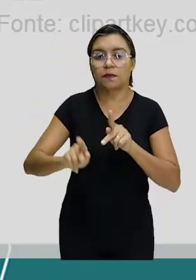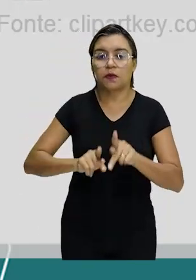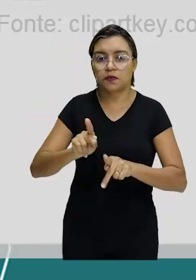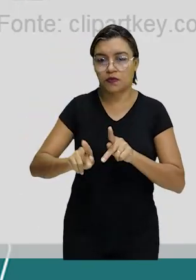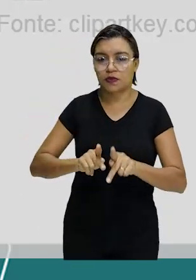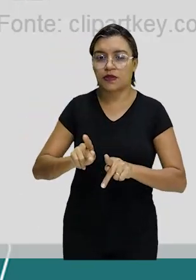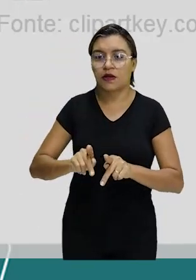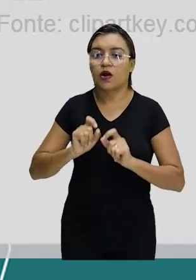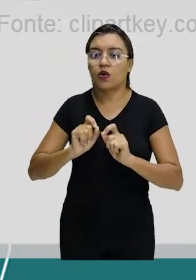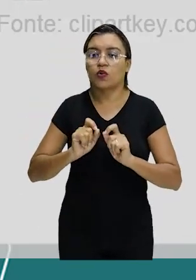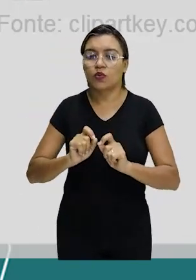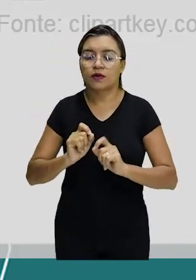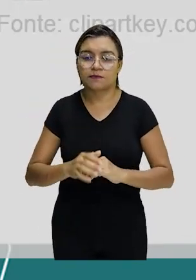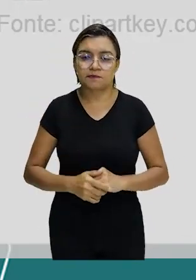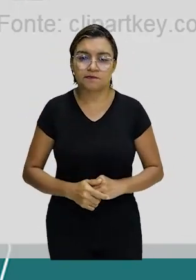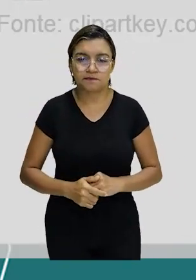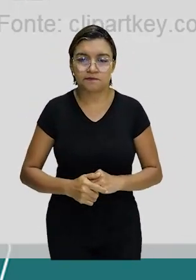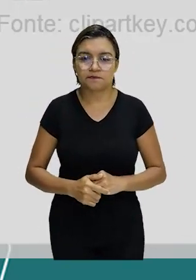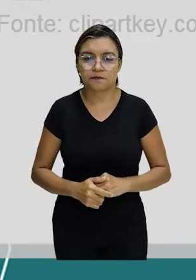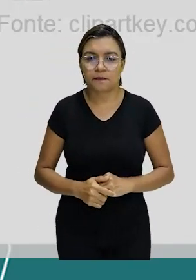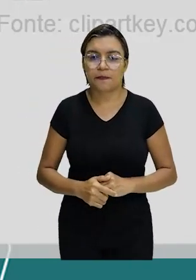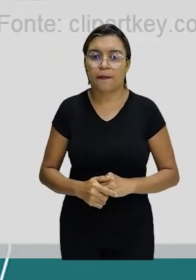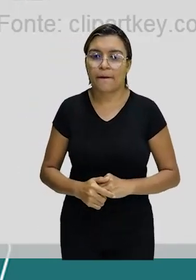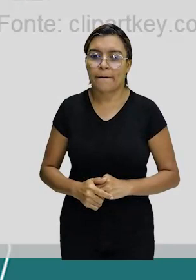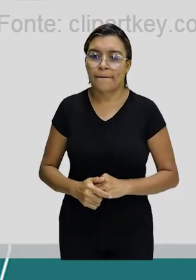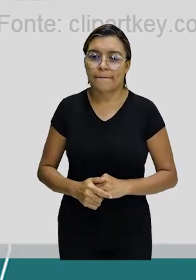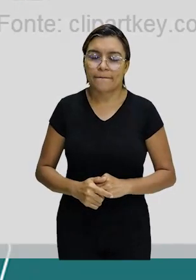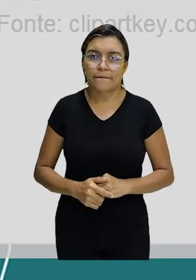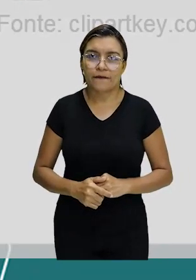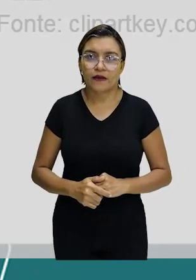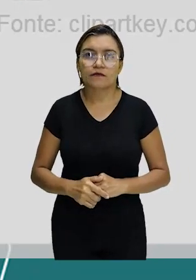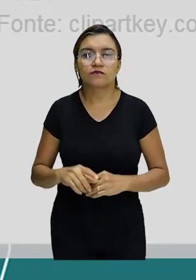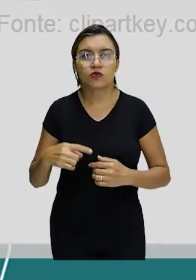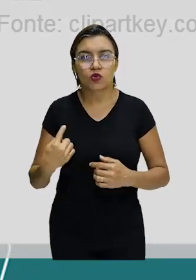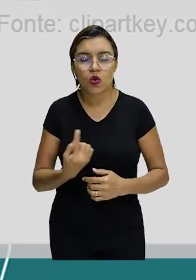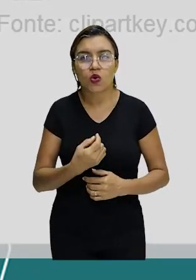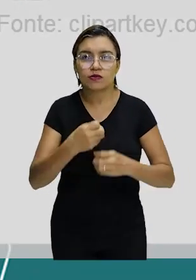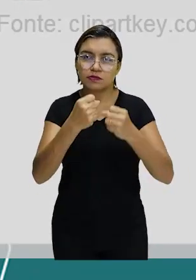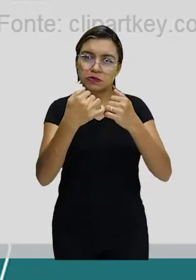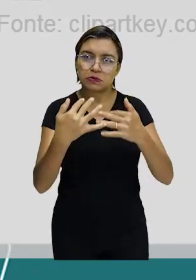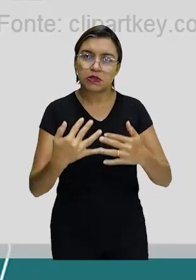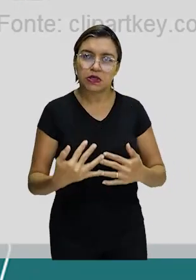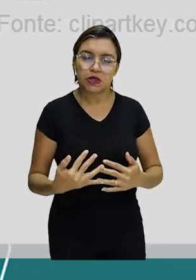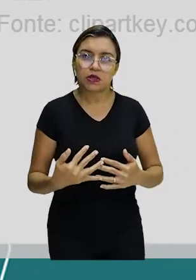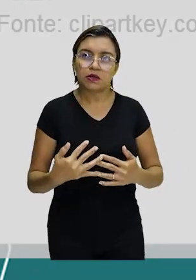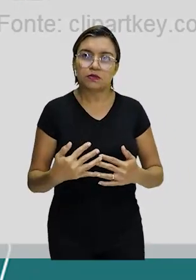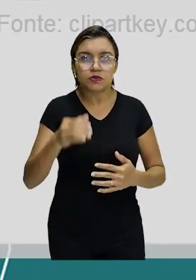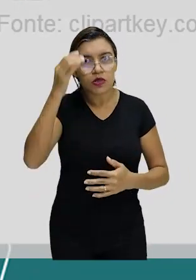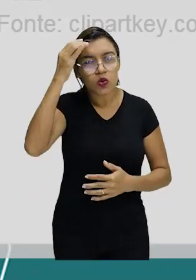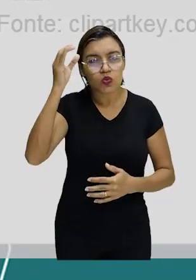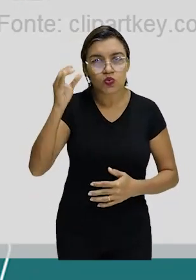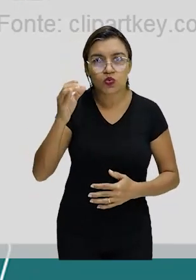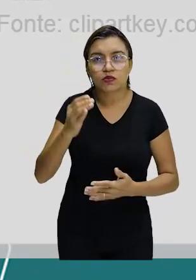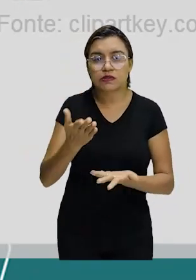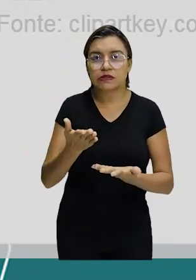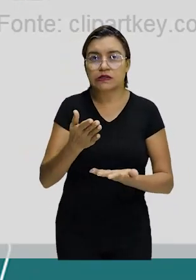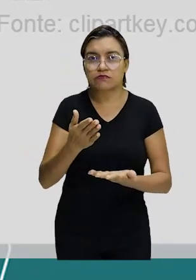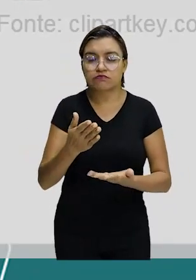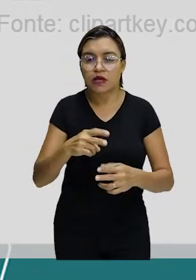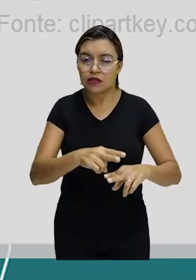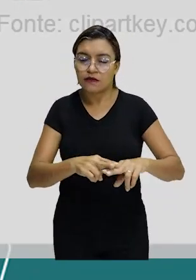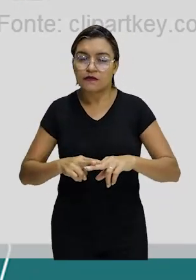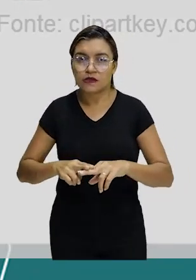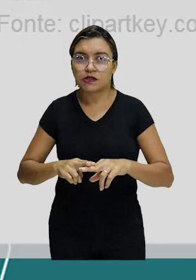by everyday interaction and needs. Então, a gente determina essa cultura popular a partir das interações